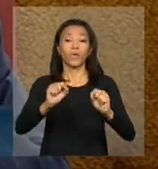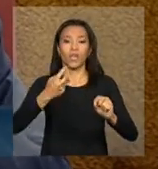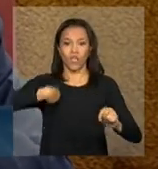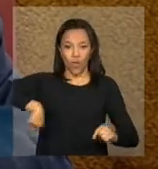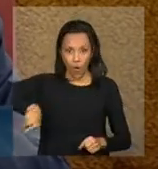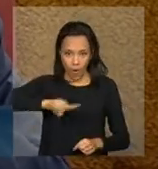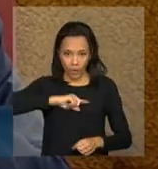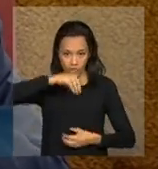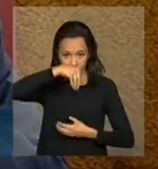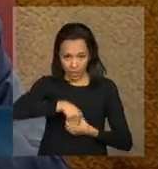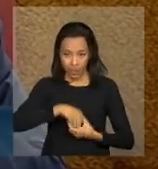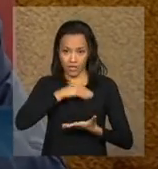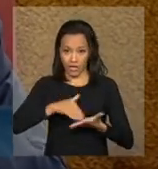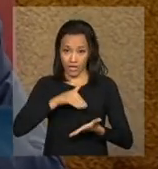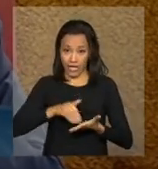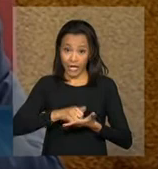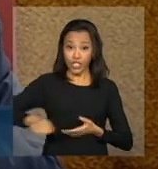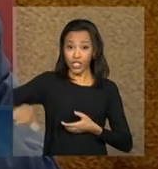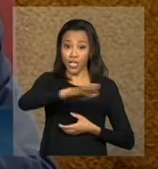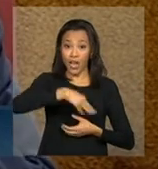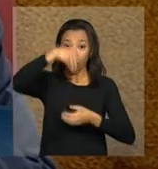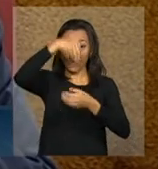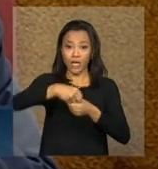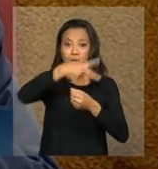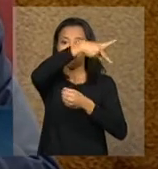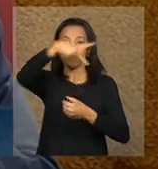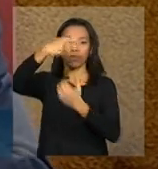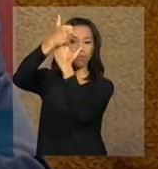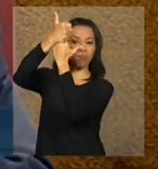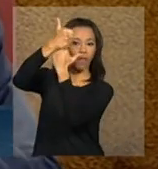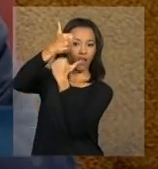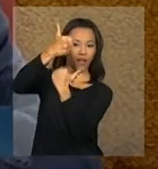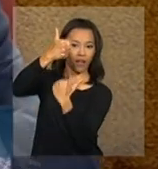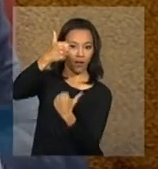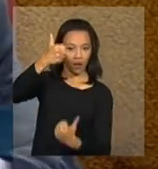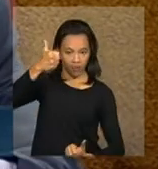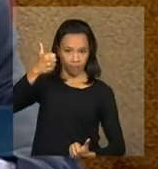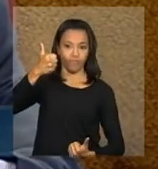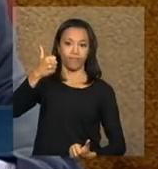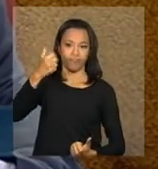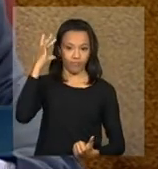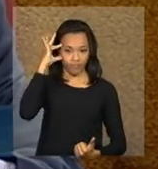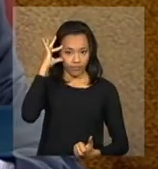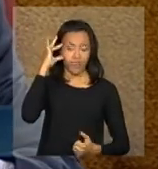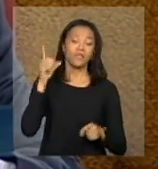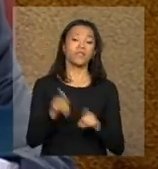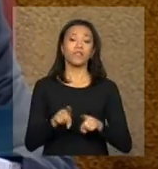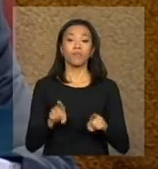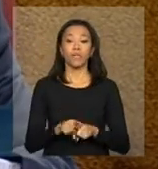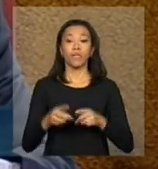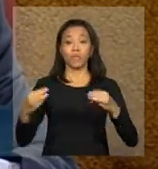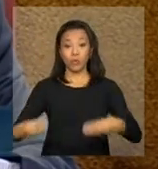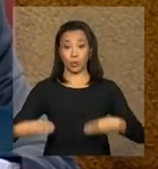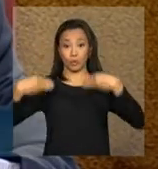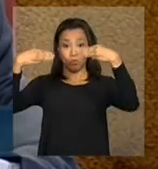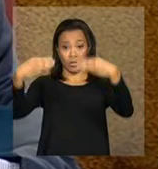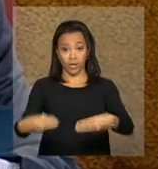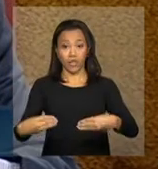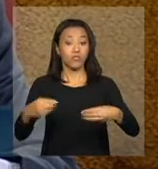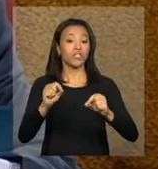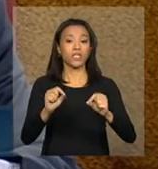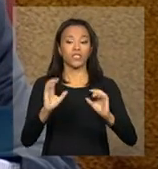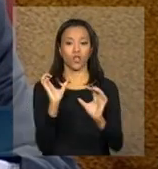da Secretaria-Geral da Presidência da República, especificamente, e acredito que também do Ministério de Planejamento, Orçamento e